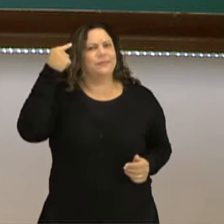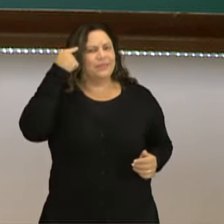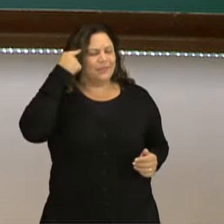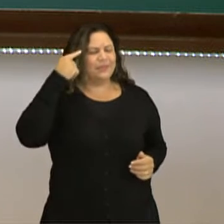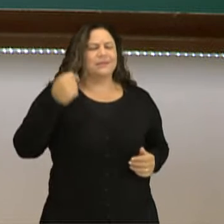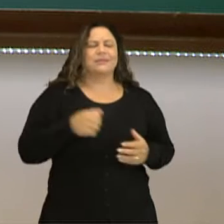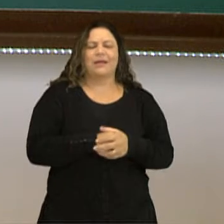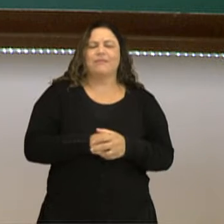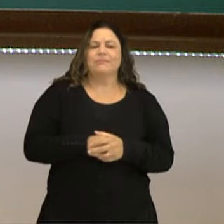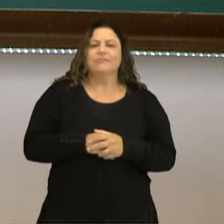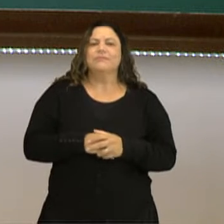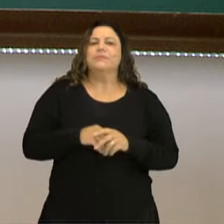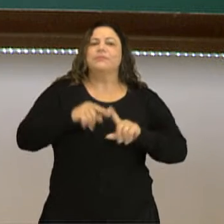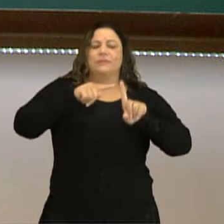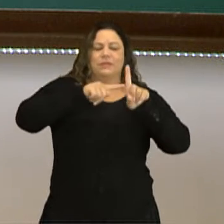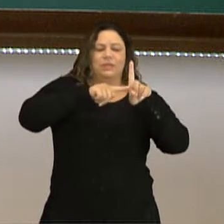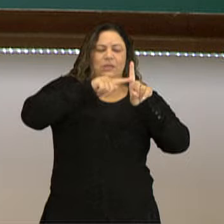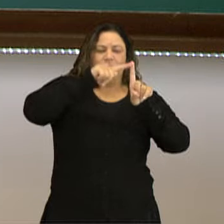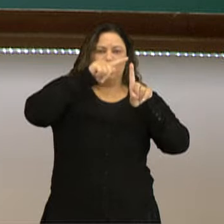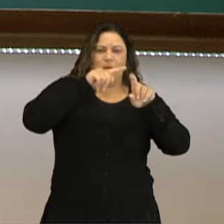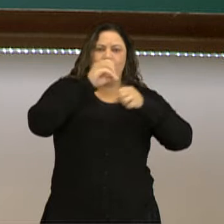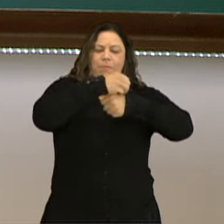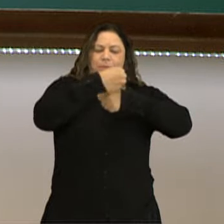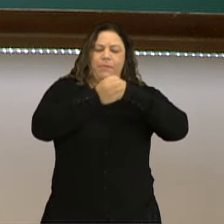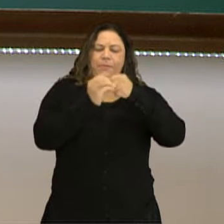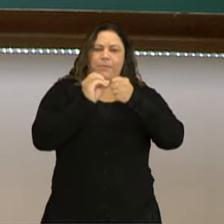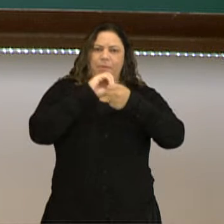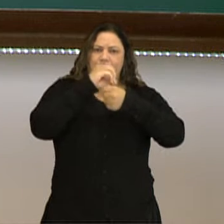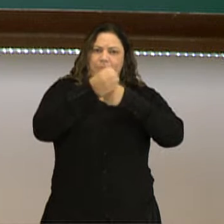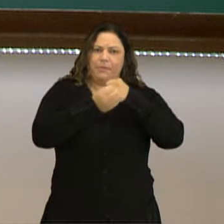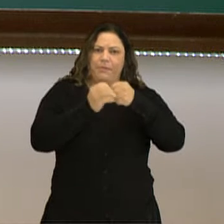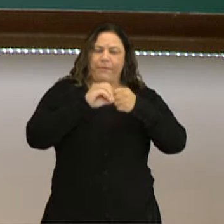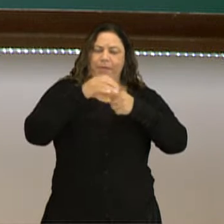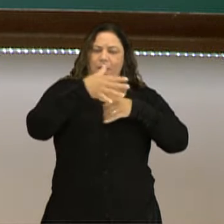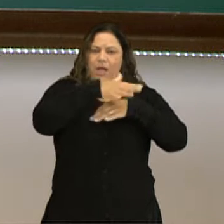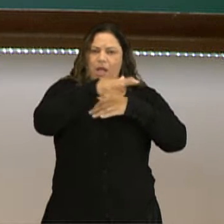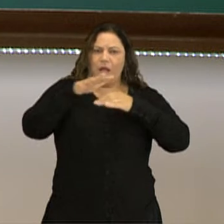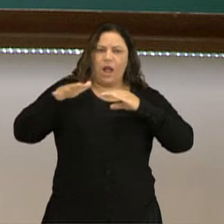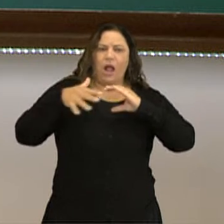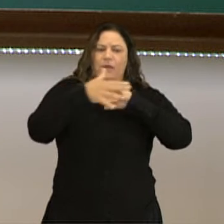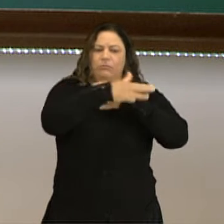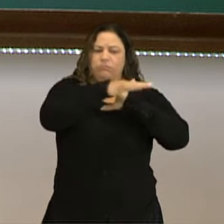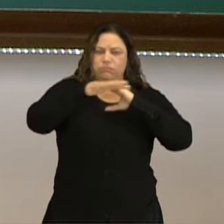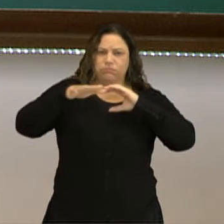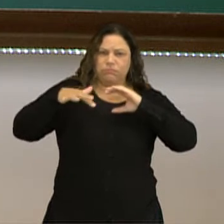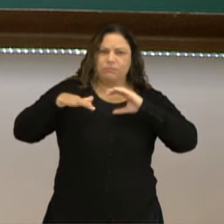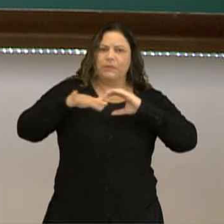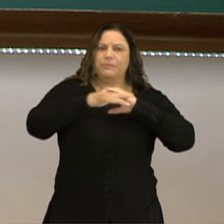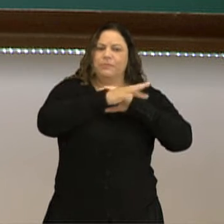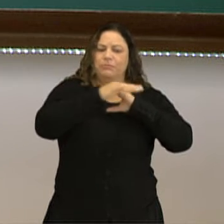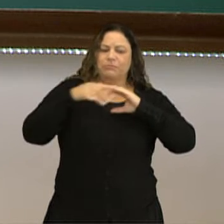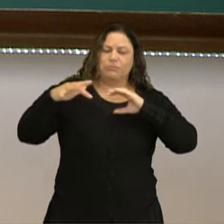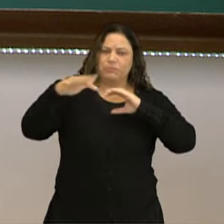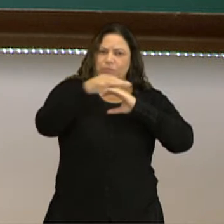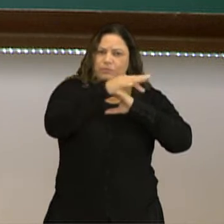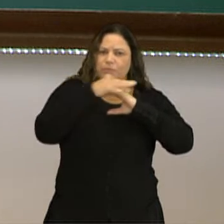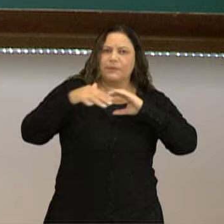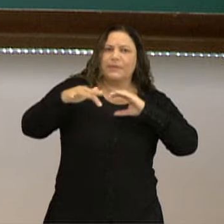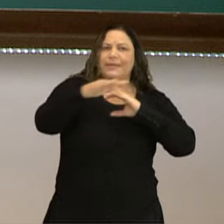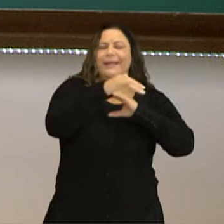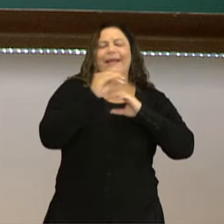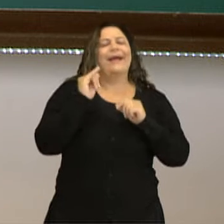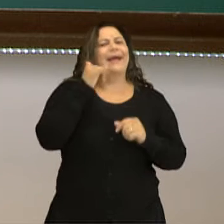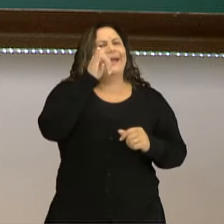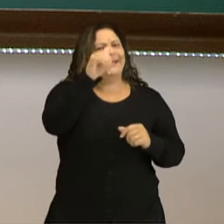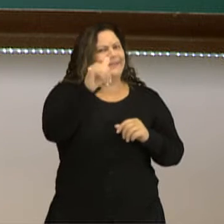então temperatura, as moléculas estão vibrando. A energia interna é a energia do movimento, é a